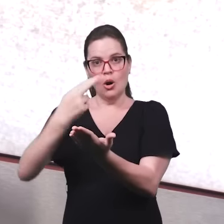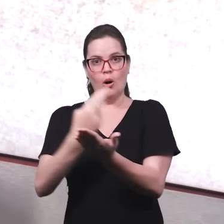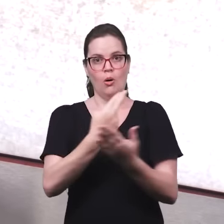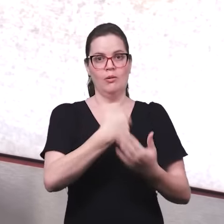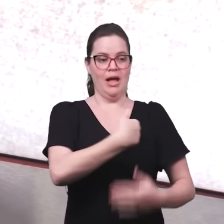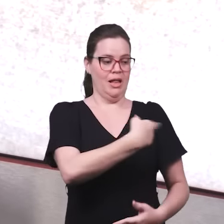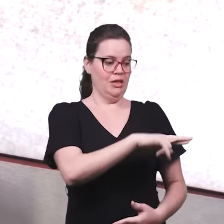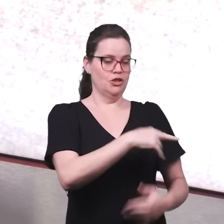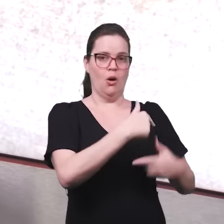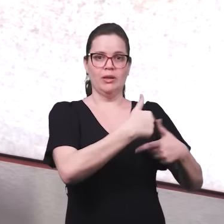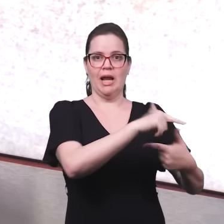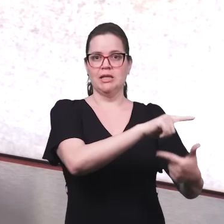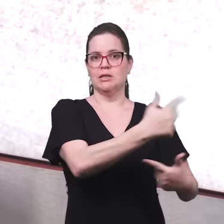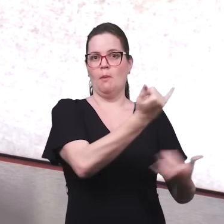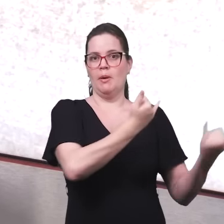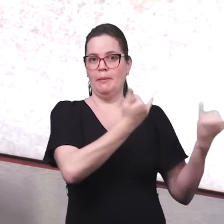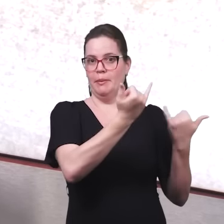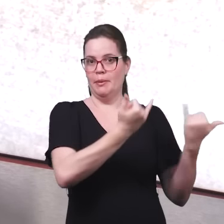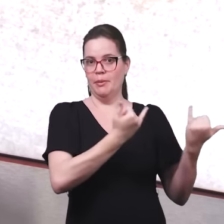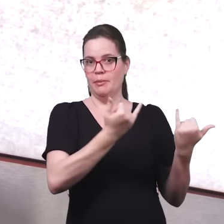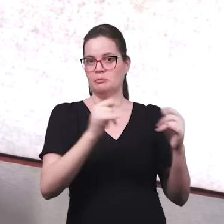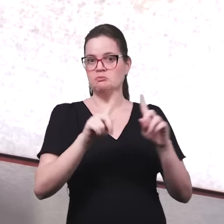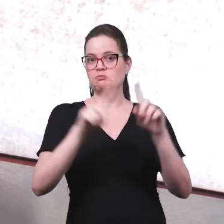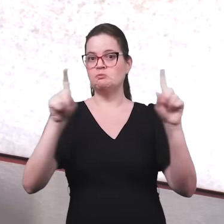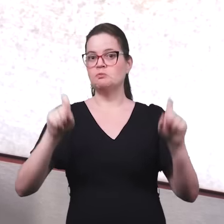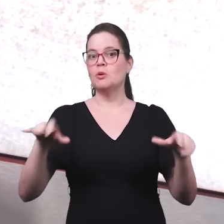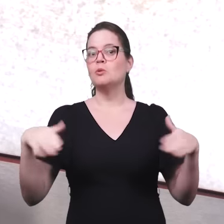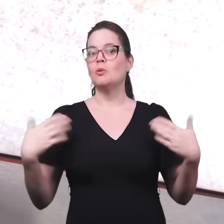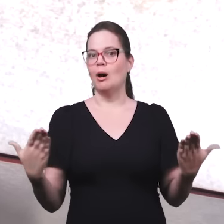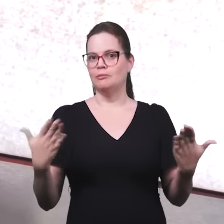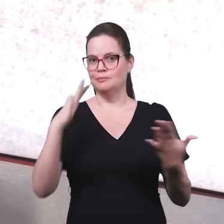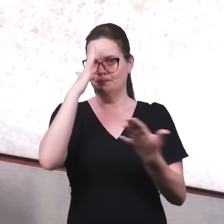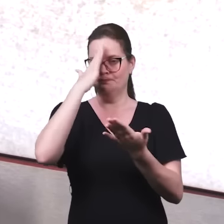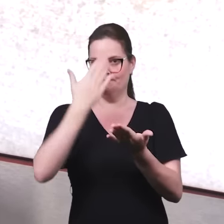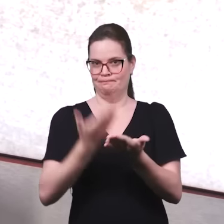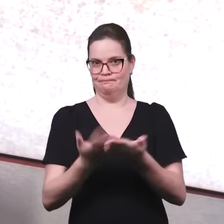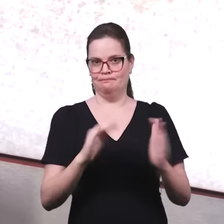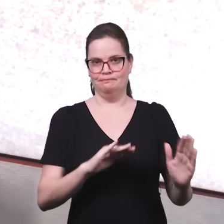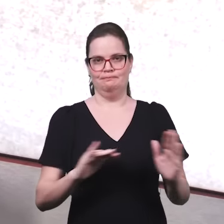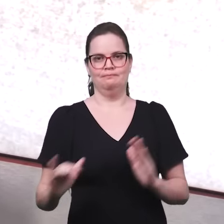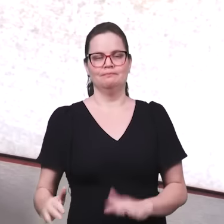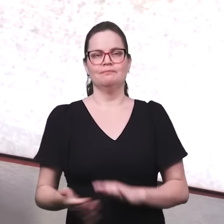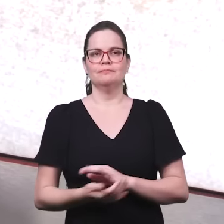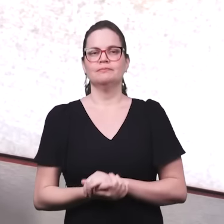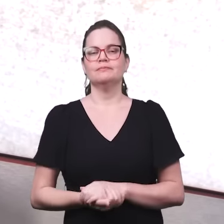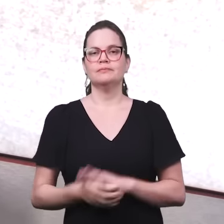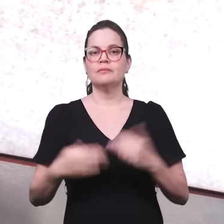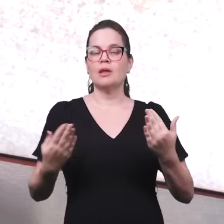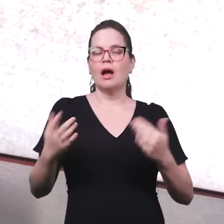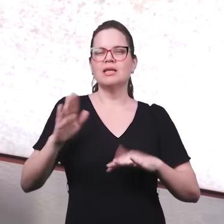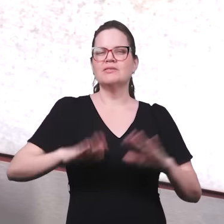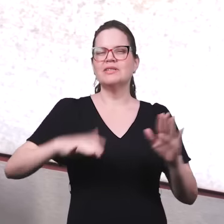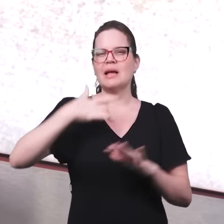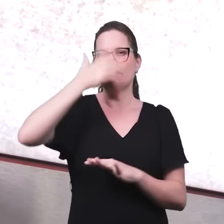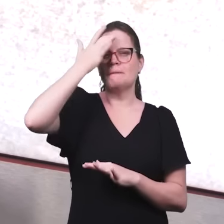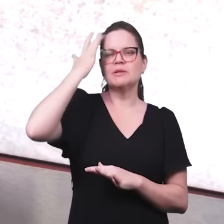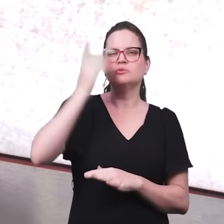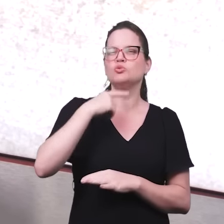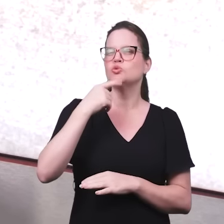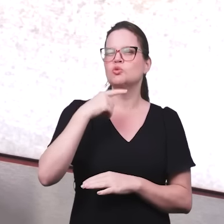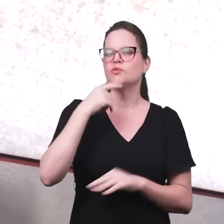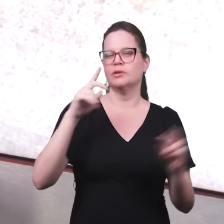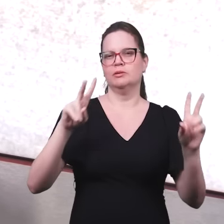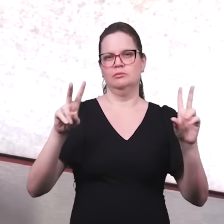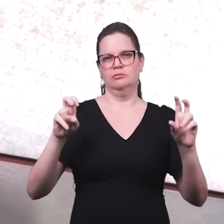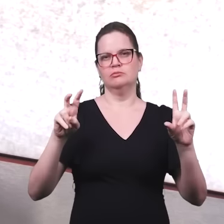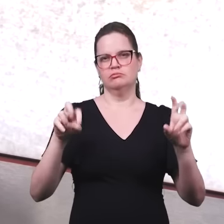tradição religiosa? Muito bem, vamos tentar então falar sobre esse tema e dizer o seguinte, olha, é muito comum as pessoas